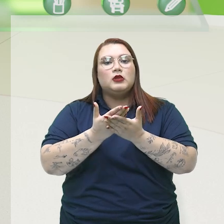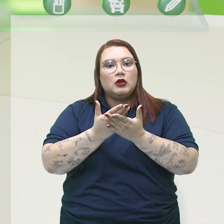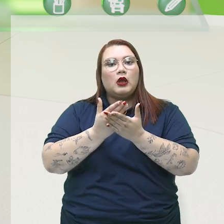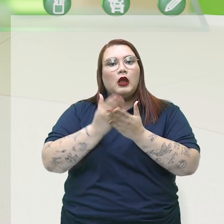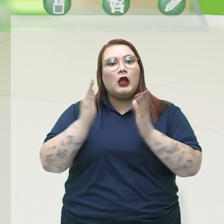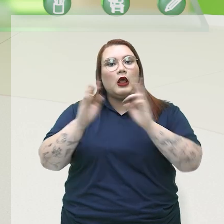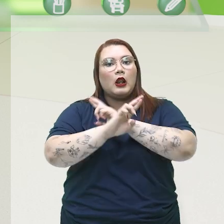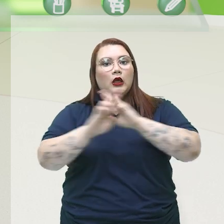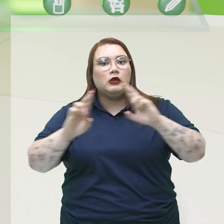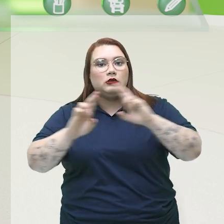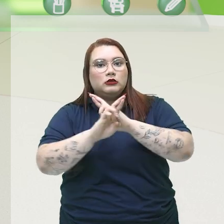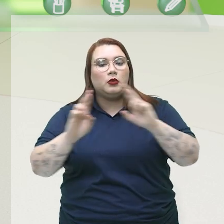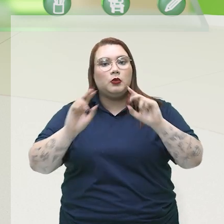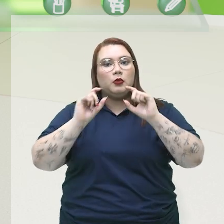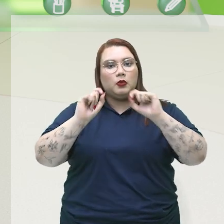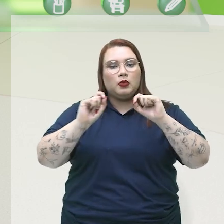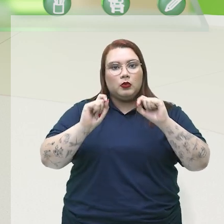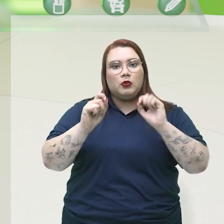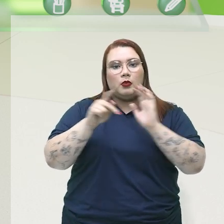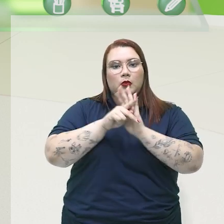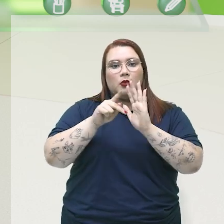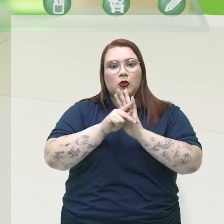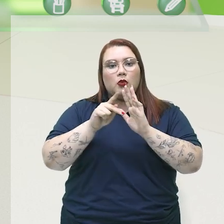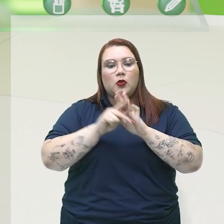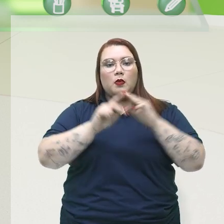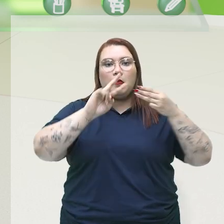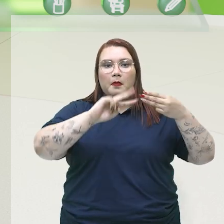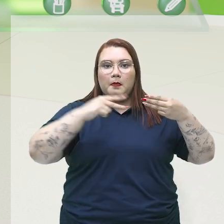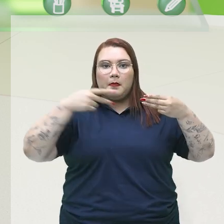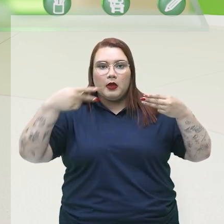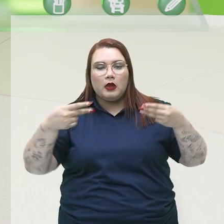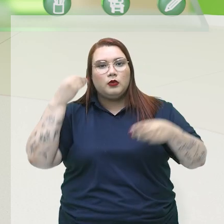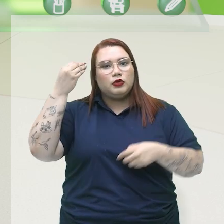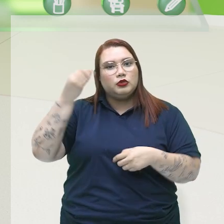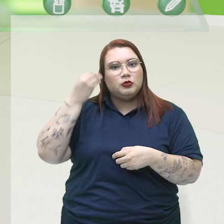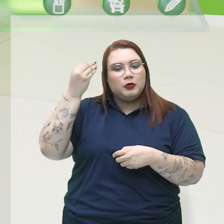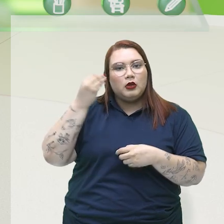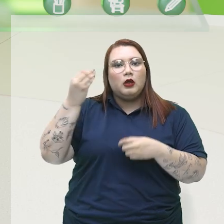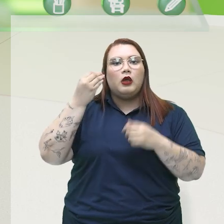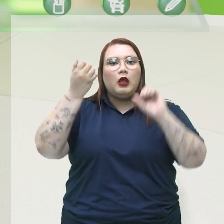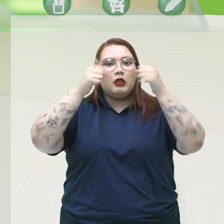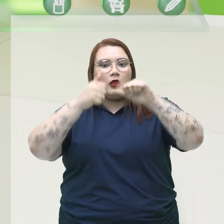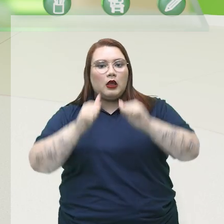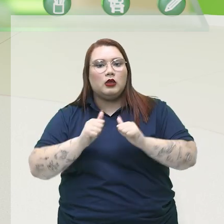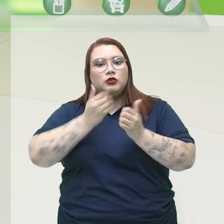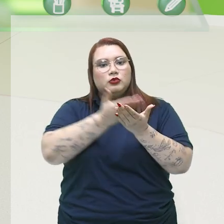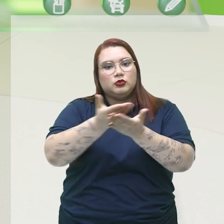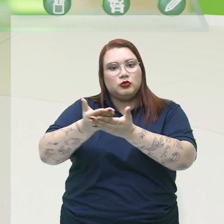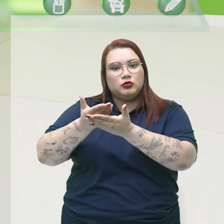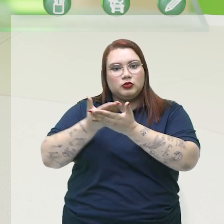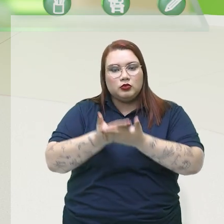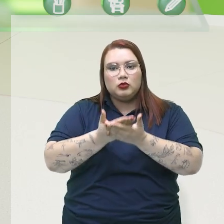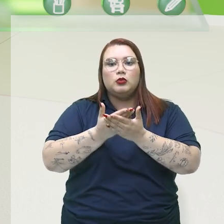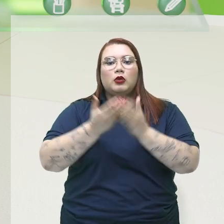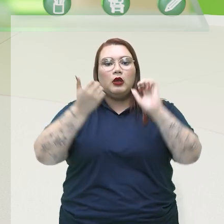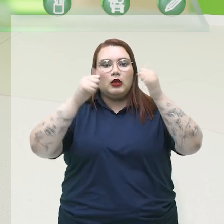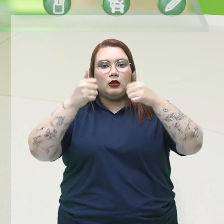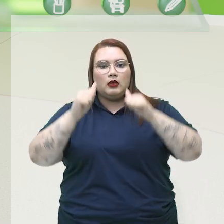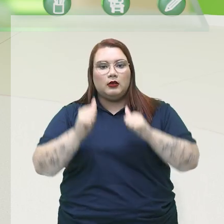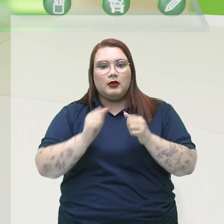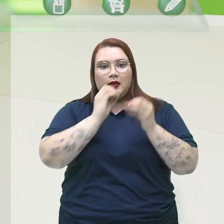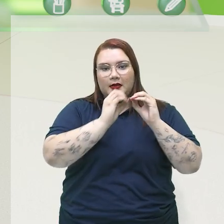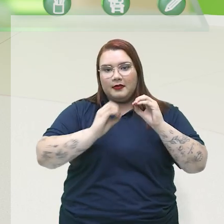são as conclusões realizadas ali através dos trabalhos, dos experimentos e das observações de Mendel